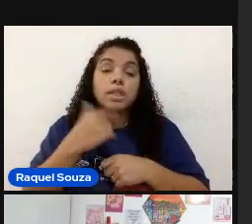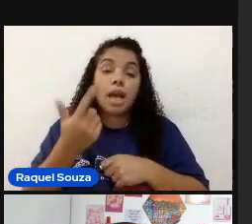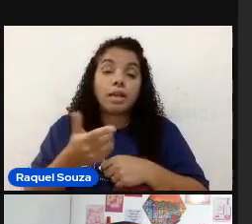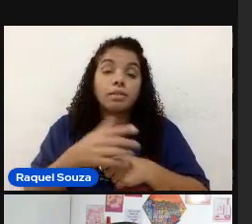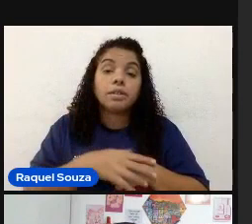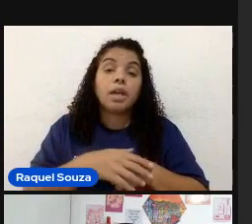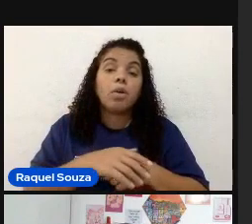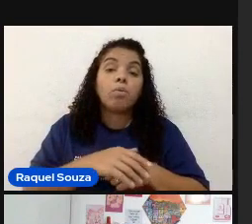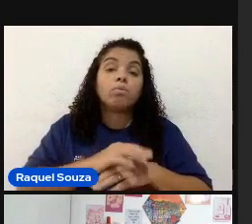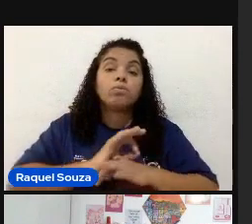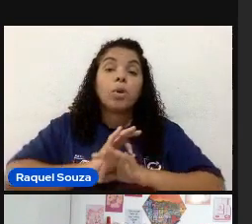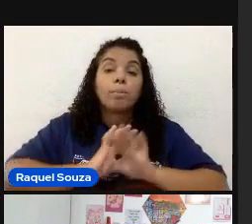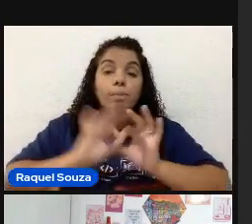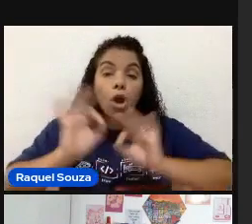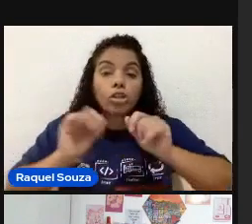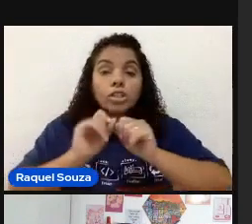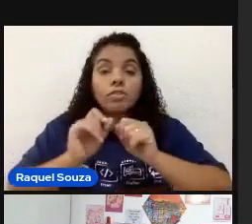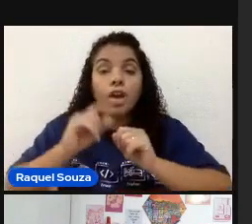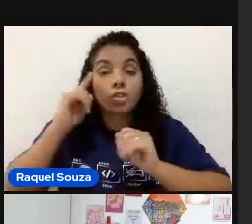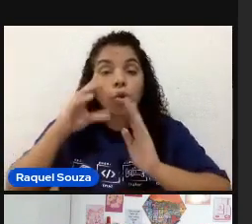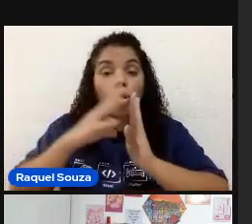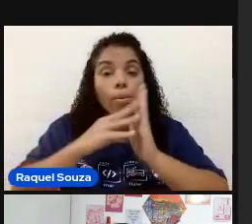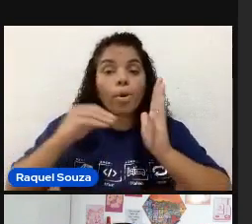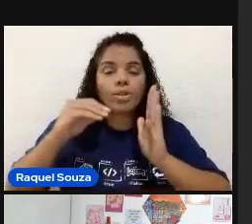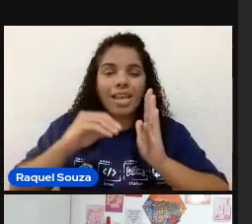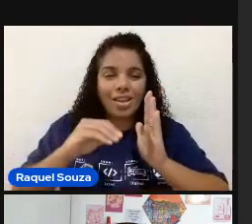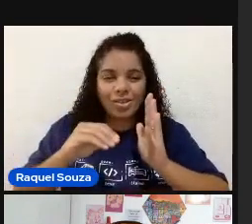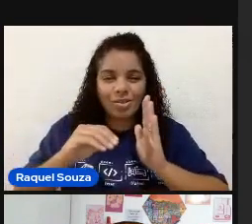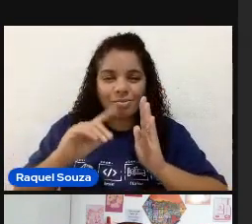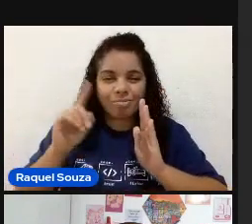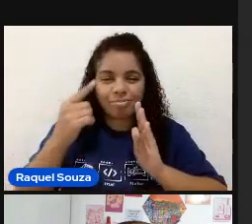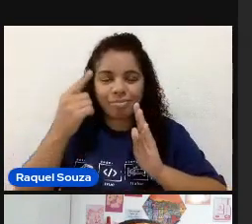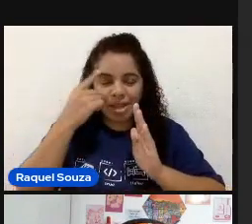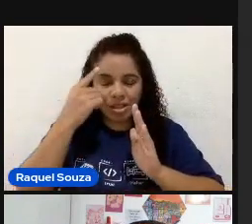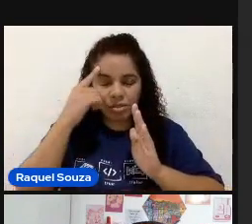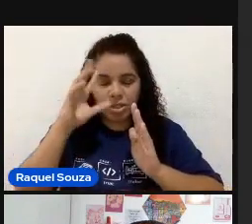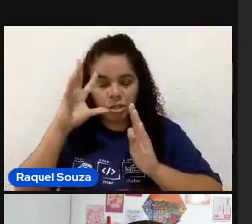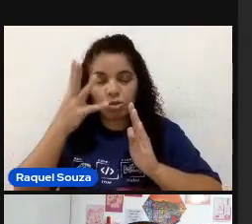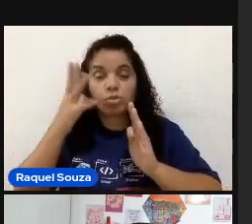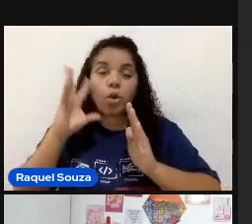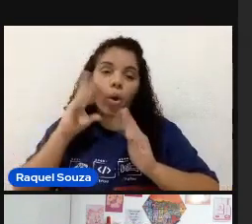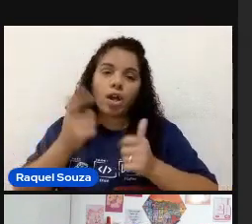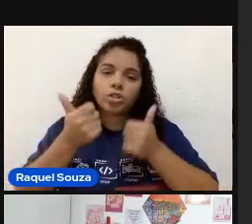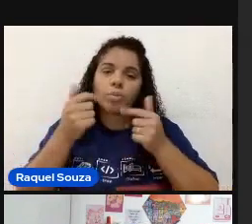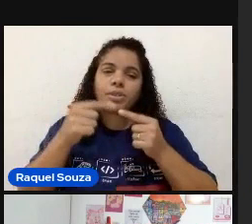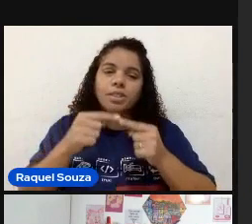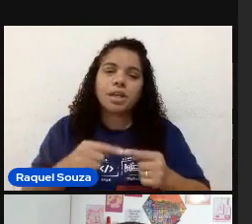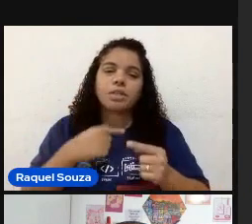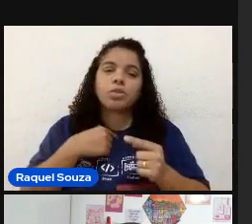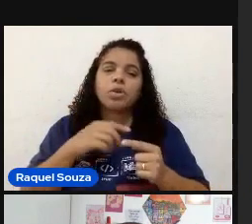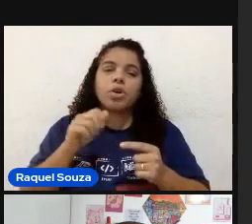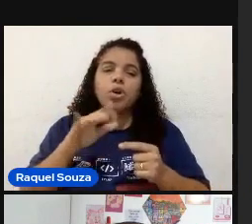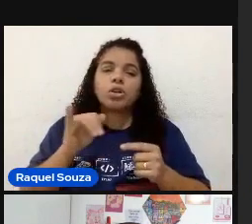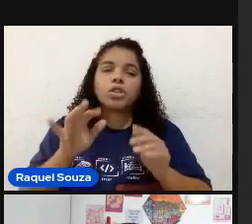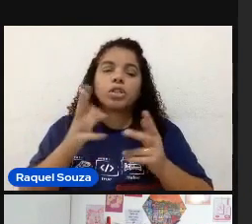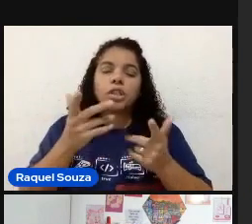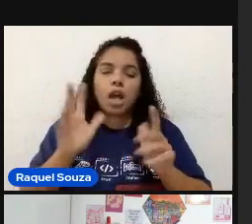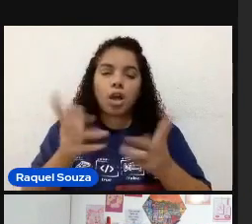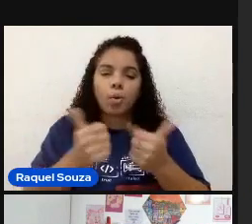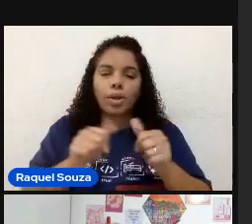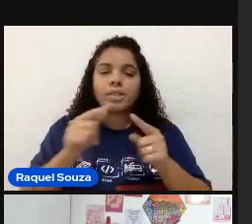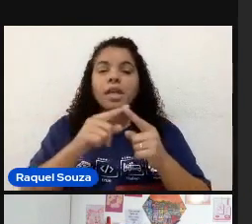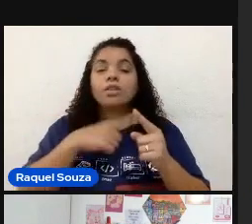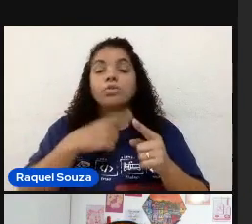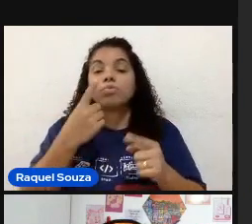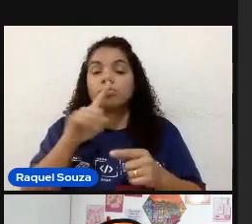projeto e construo um modelo preliminar da solução que eu acho mais adequada sob a ótica de qualidade. E por último, não menos importante, a gente chega